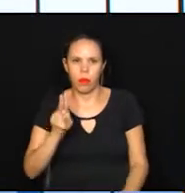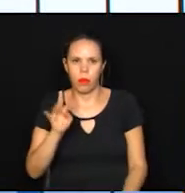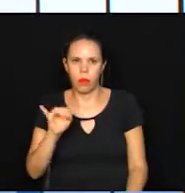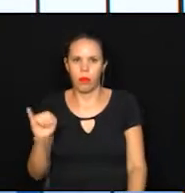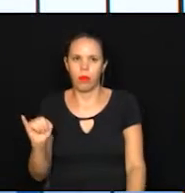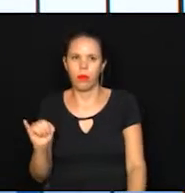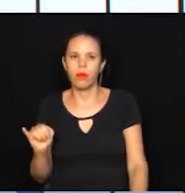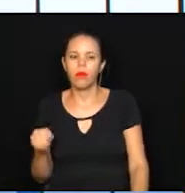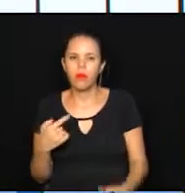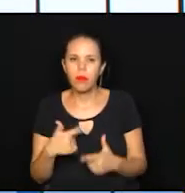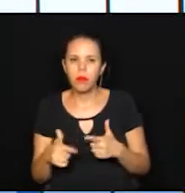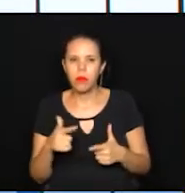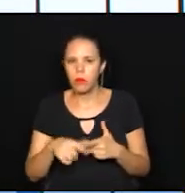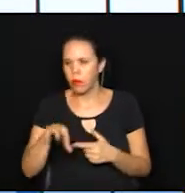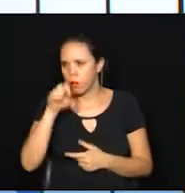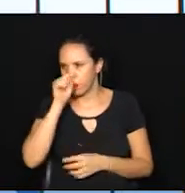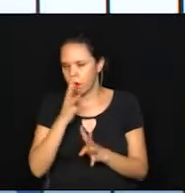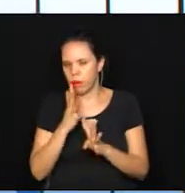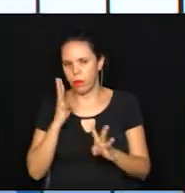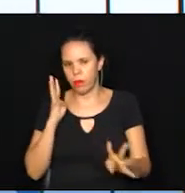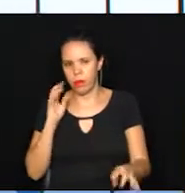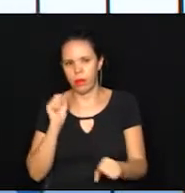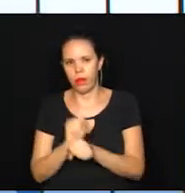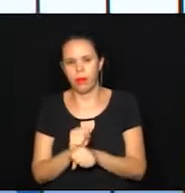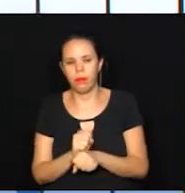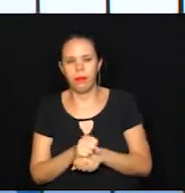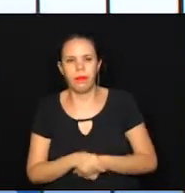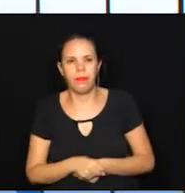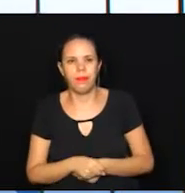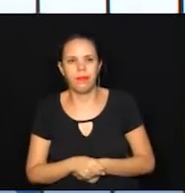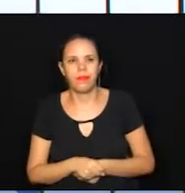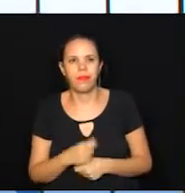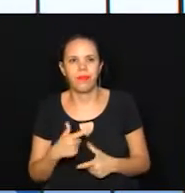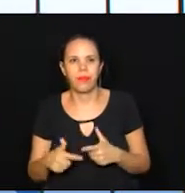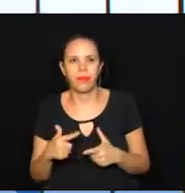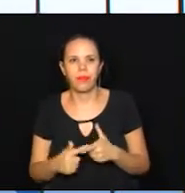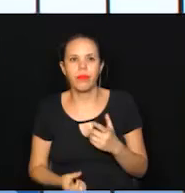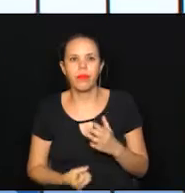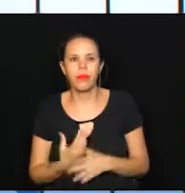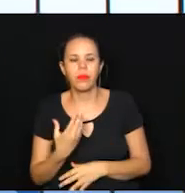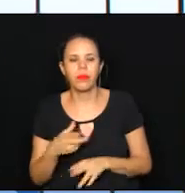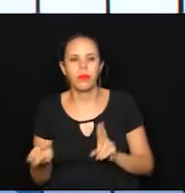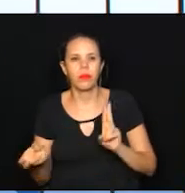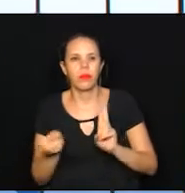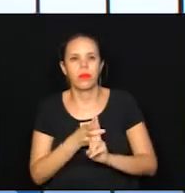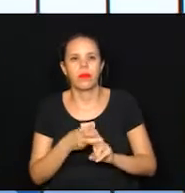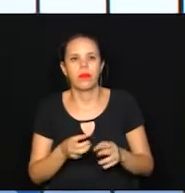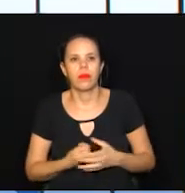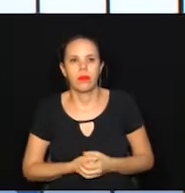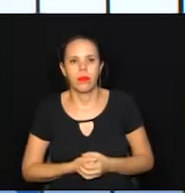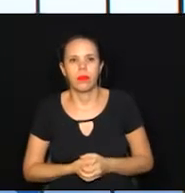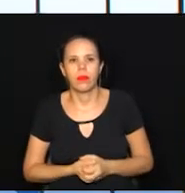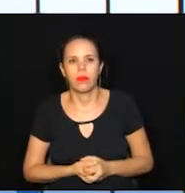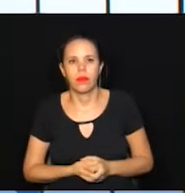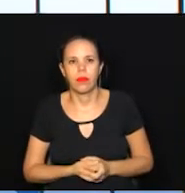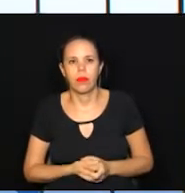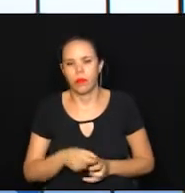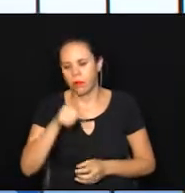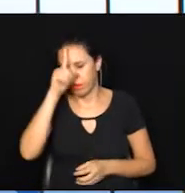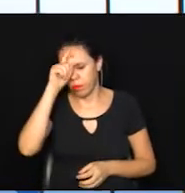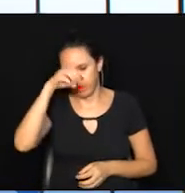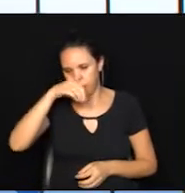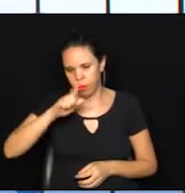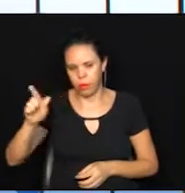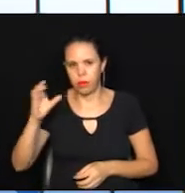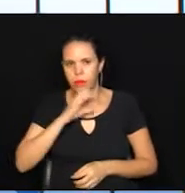seja, estavam ali na fila de espera. Numa realidade em que o SUS municipal, que compreende a rede Mário Gatti